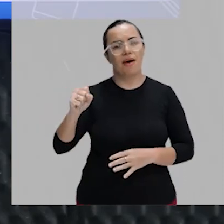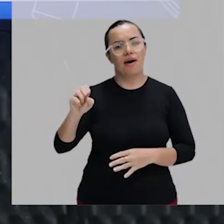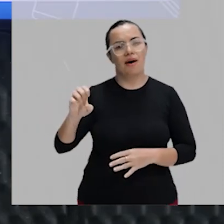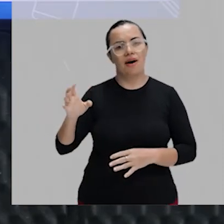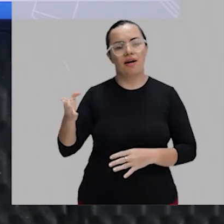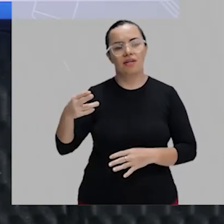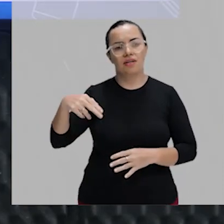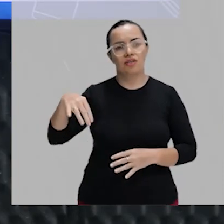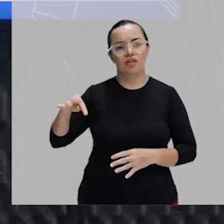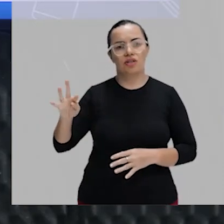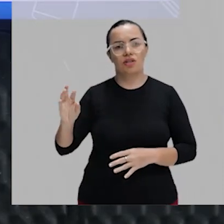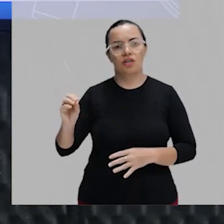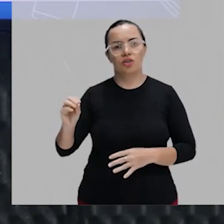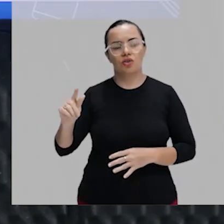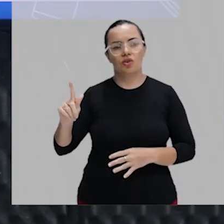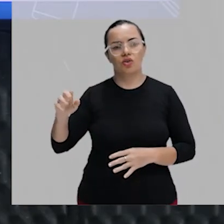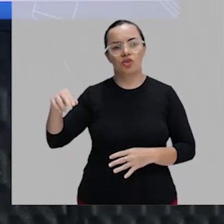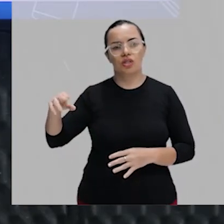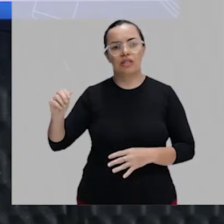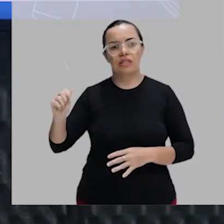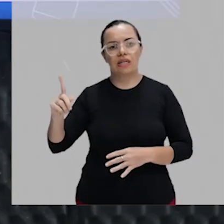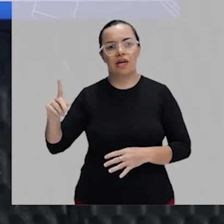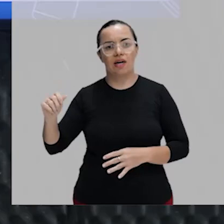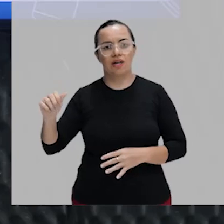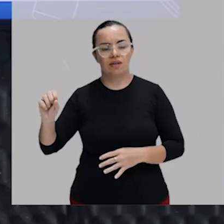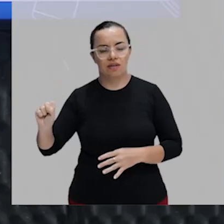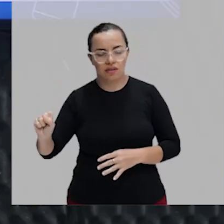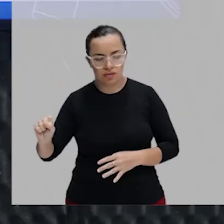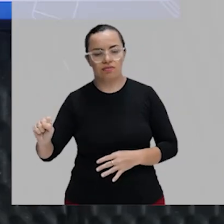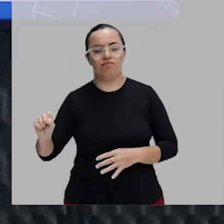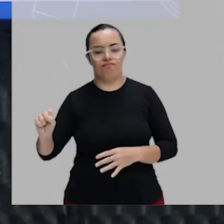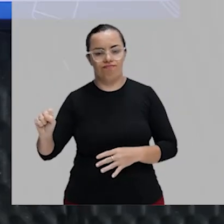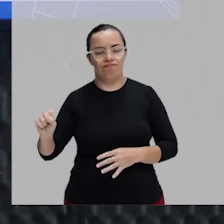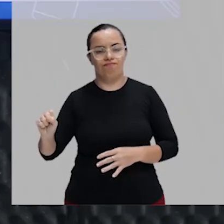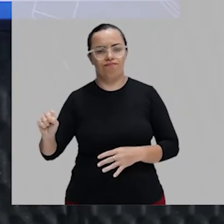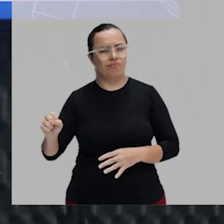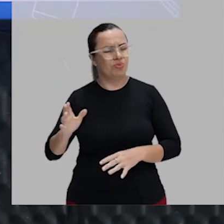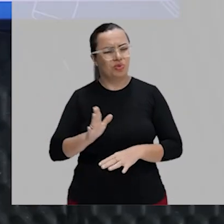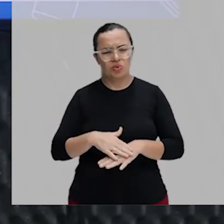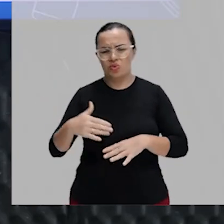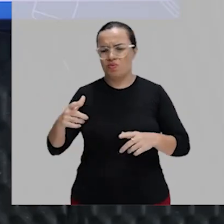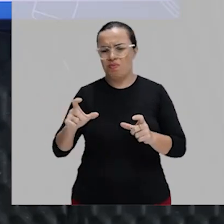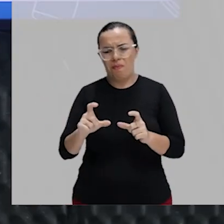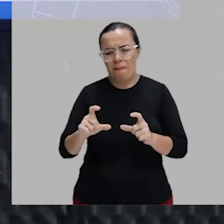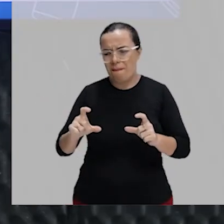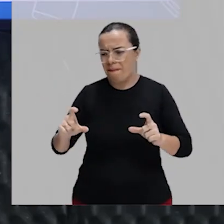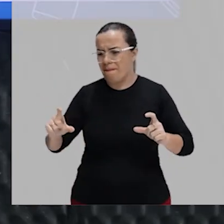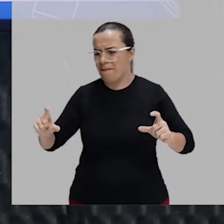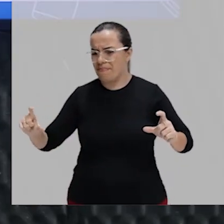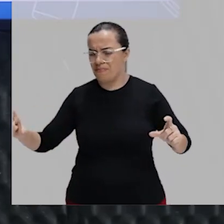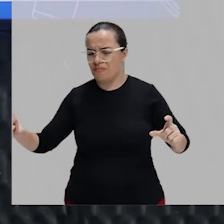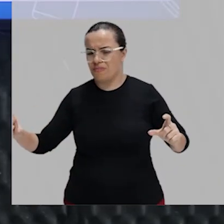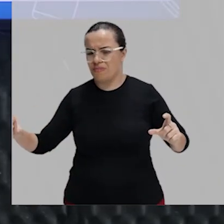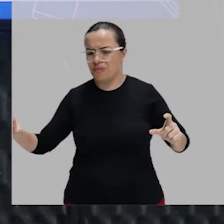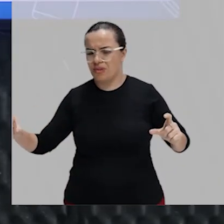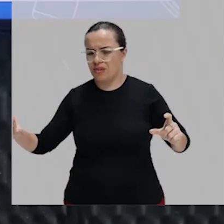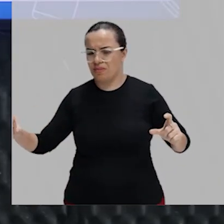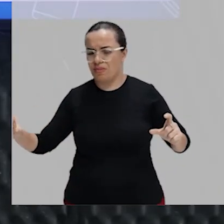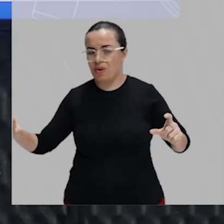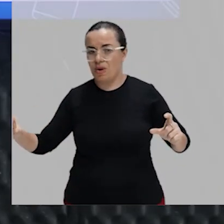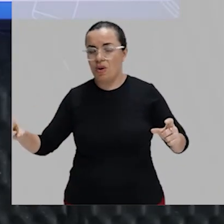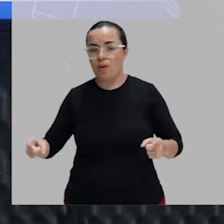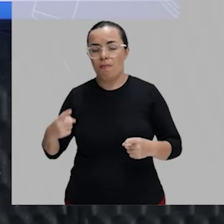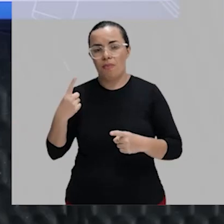dos exons. Tem mais base do que o normal aqui, tá? Porque aqui ele está levando em consideração os introns, as sequências que não têm